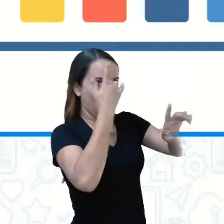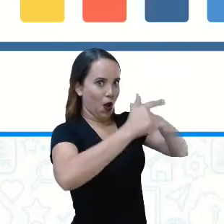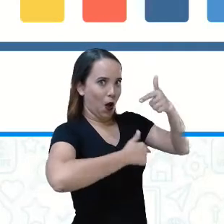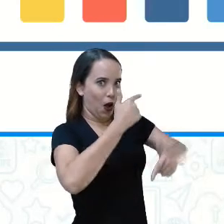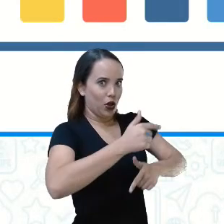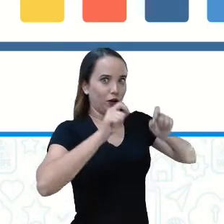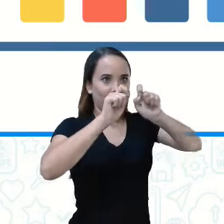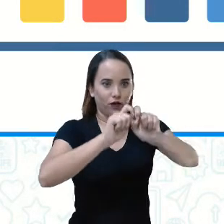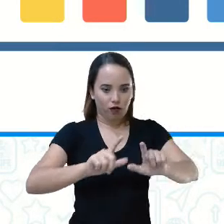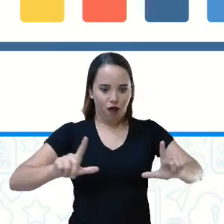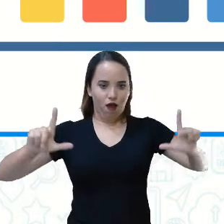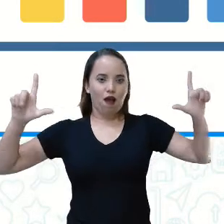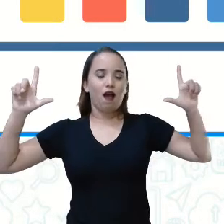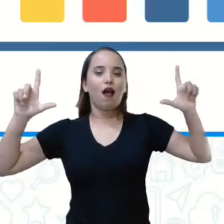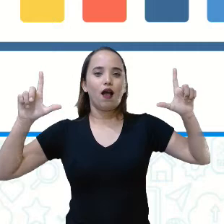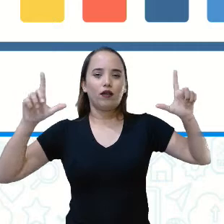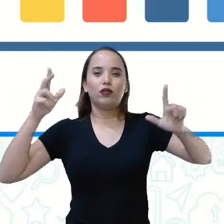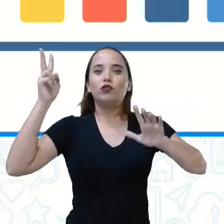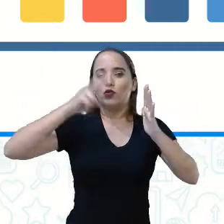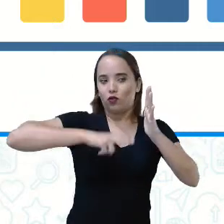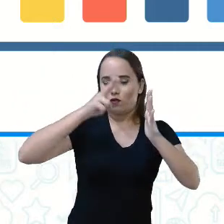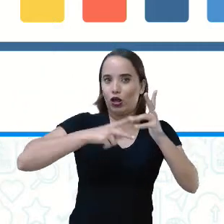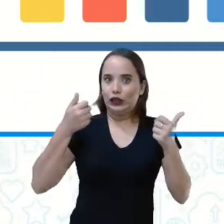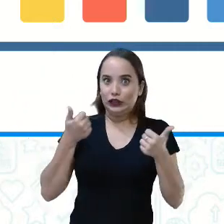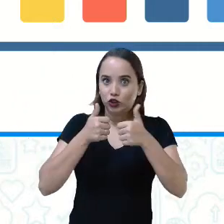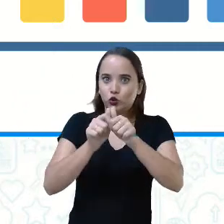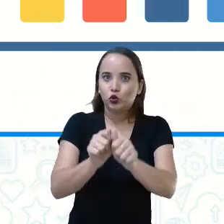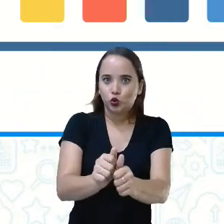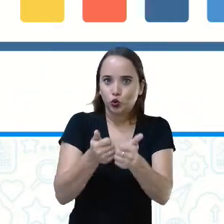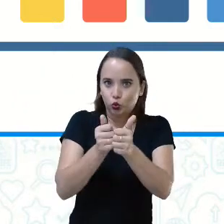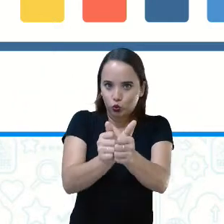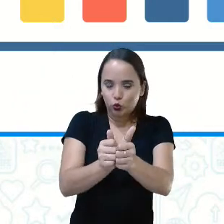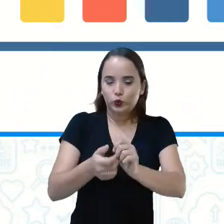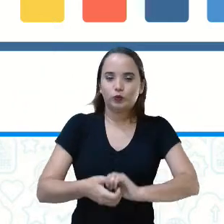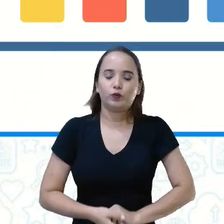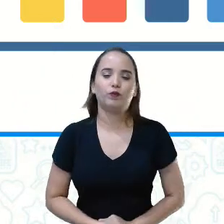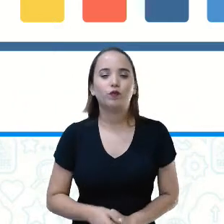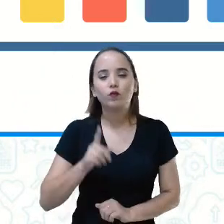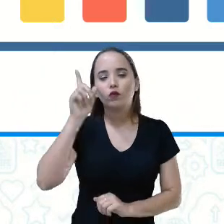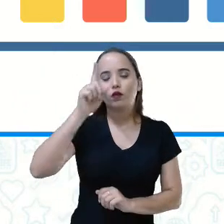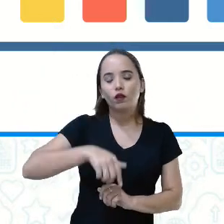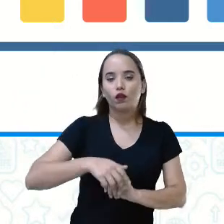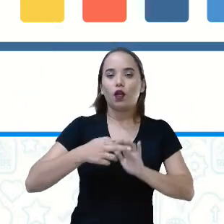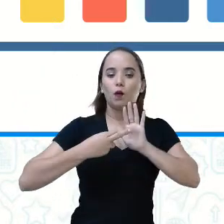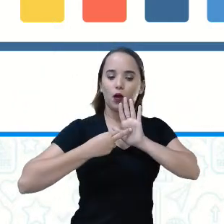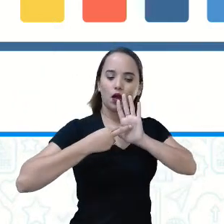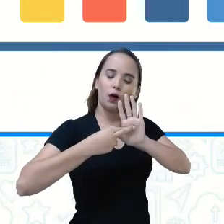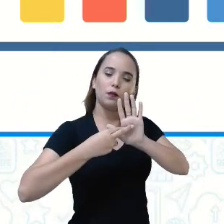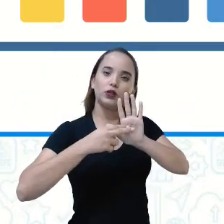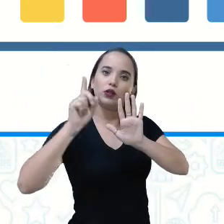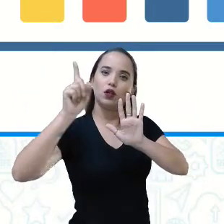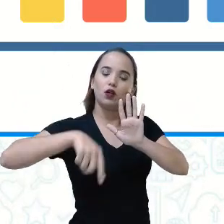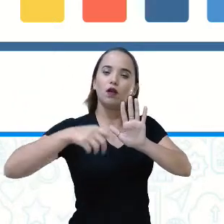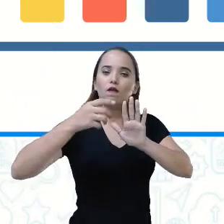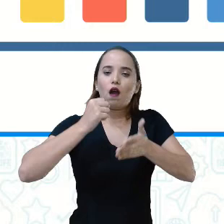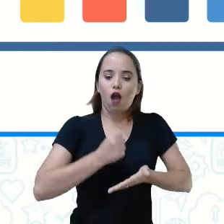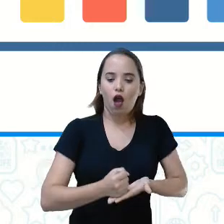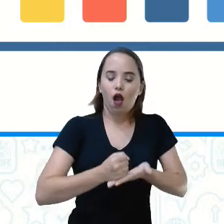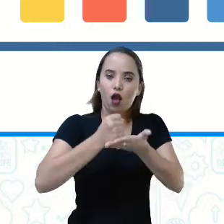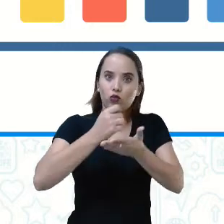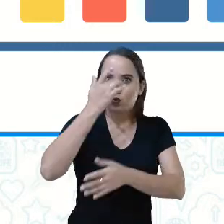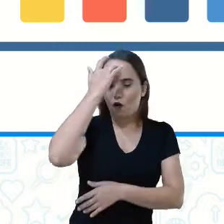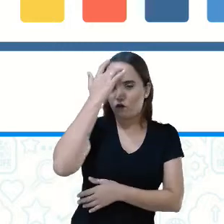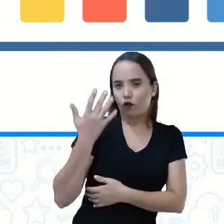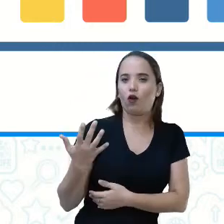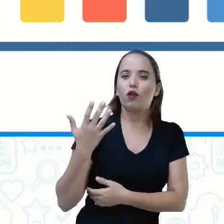ler, pronto, vamos embora ler esse texto junto e entender. Gráficos são representações que facilitam a análise de